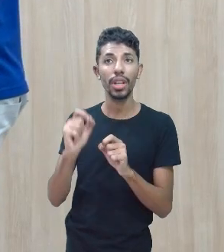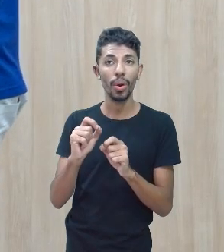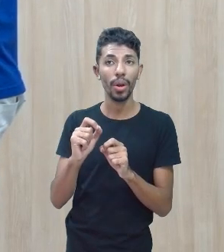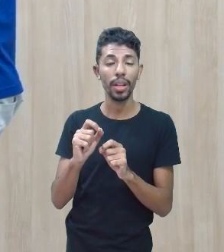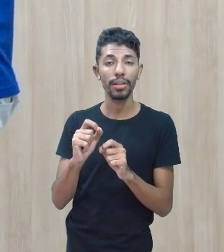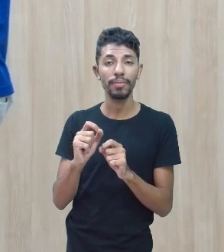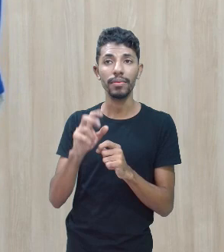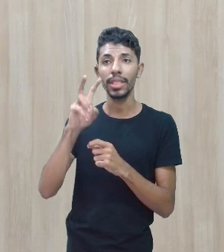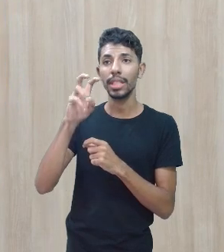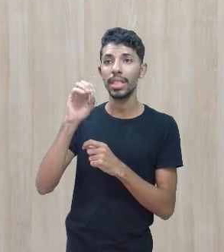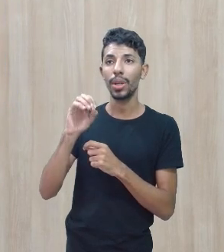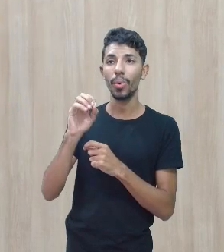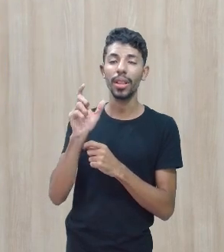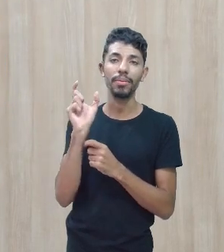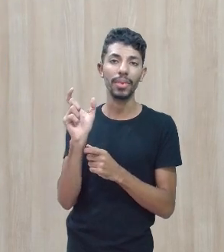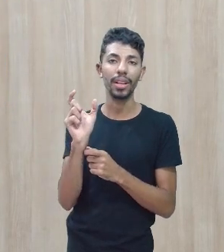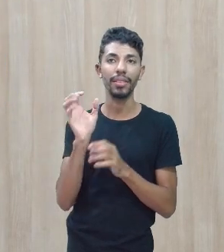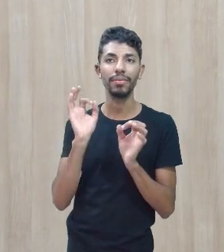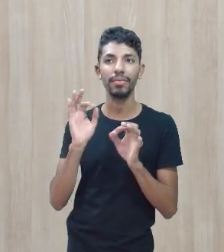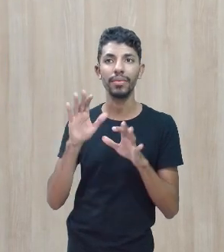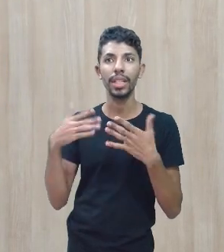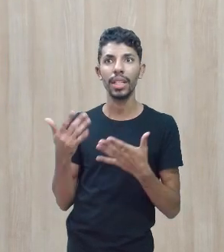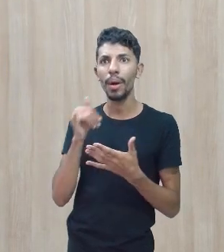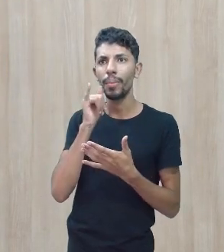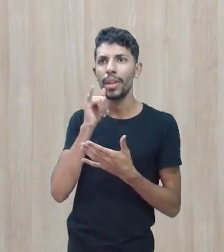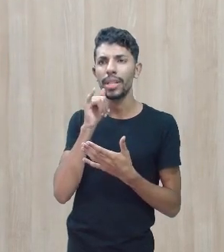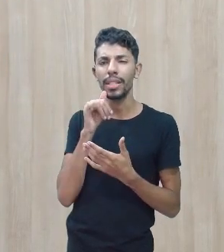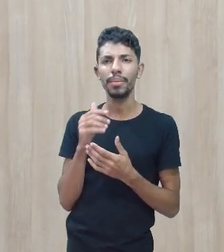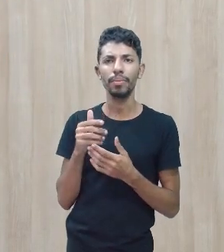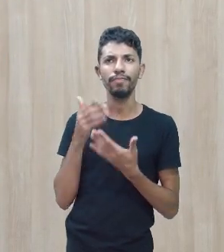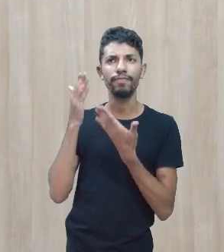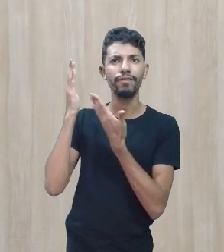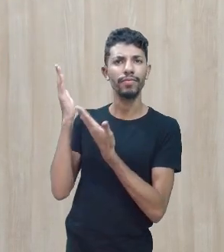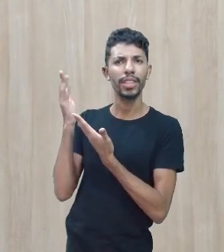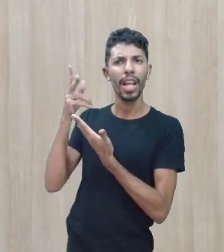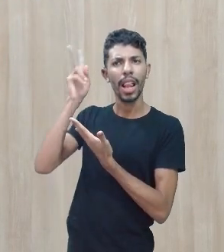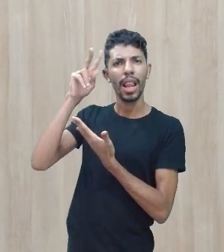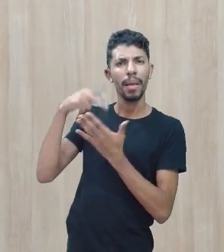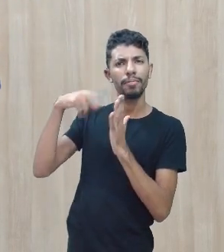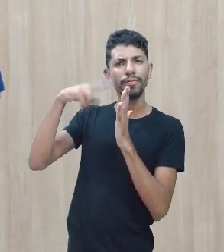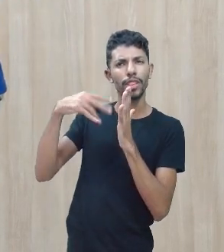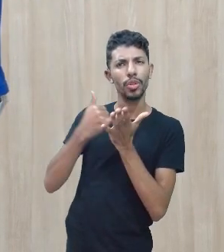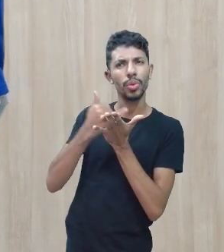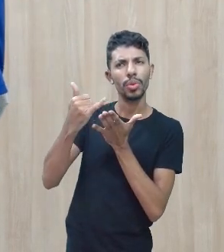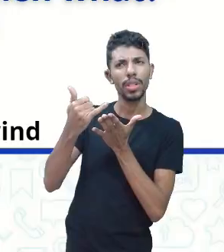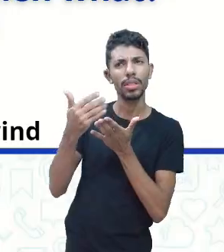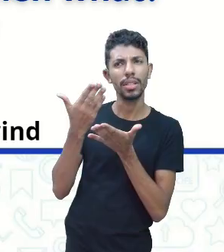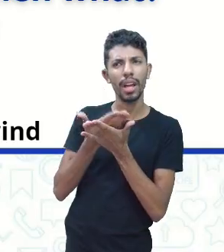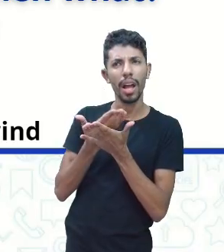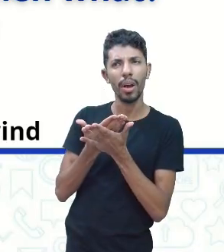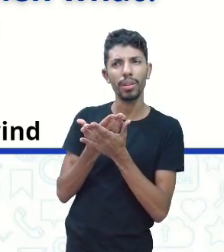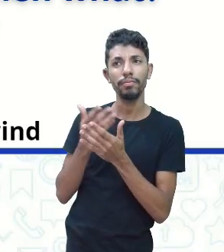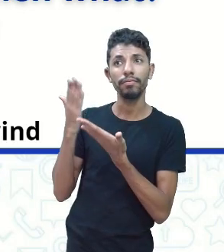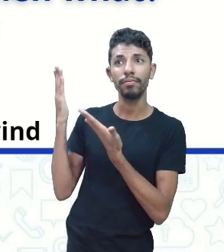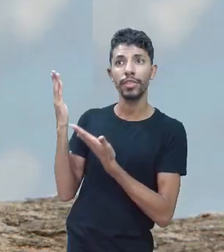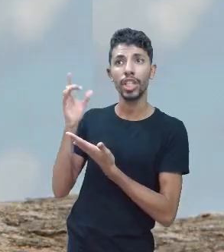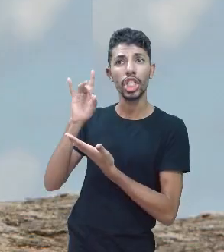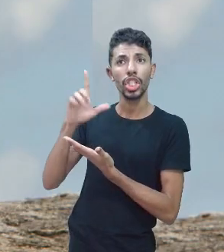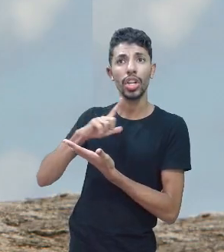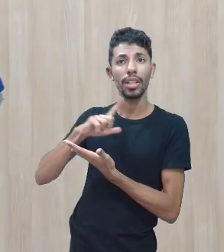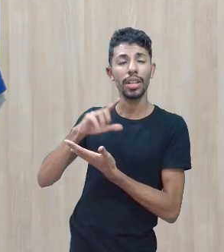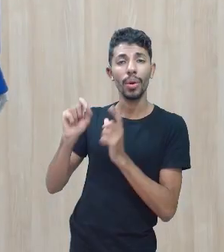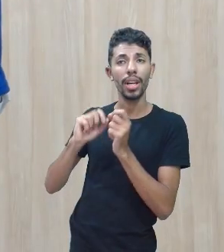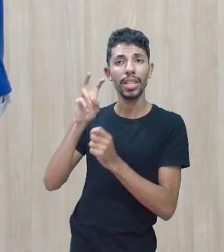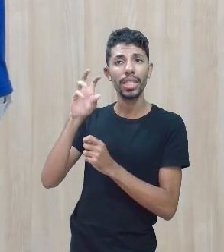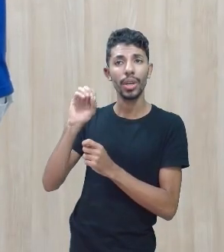palavras. Então, aquilo que o professor Rony leu no começo da aula, só tinha 50 palavras. Olha que interessante, você contar, só tem 50 palavras,